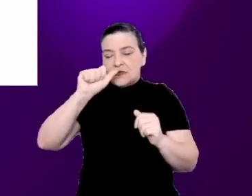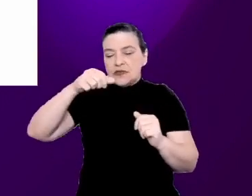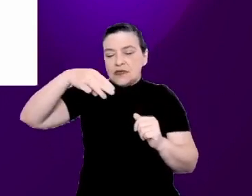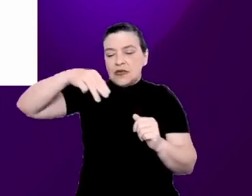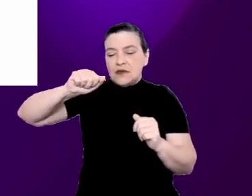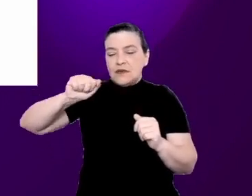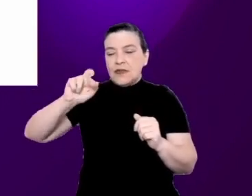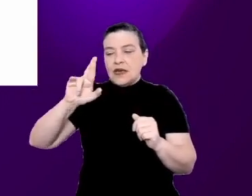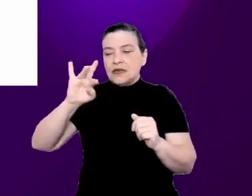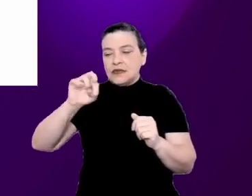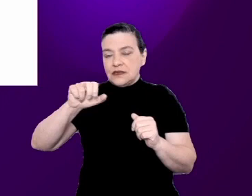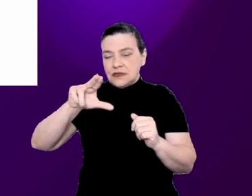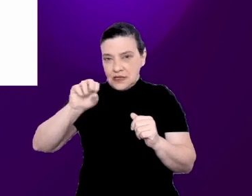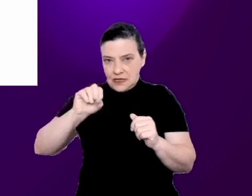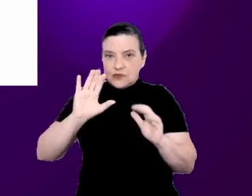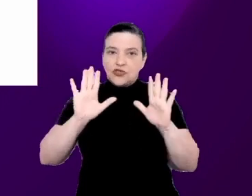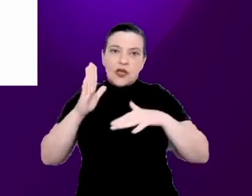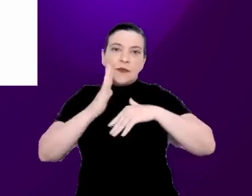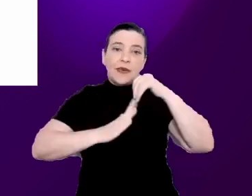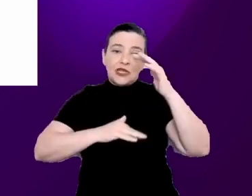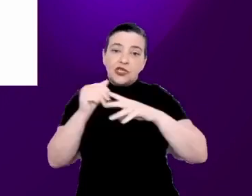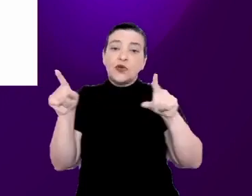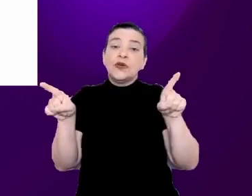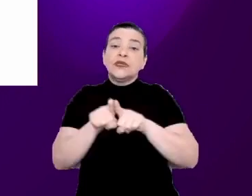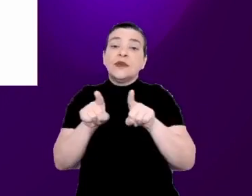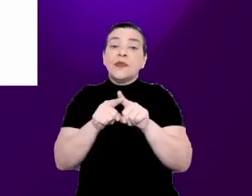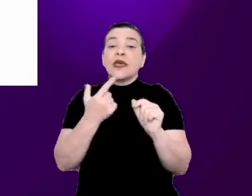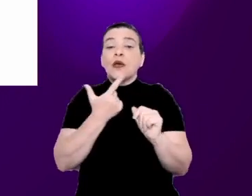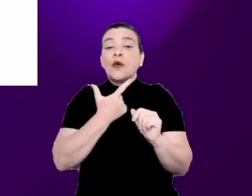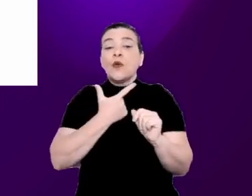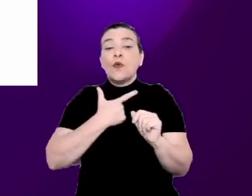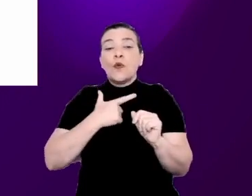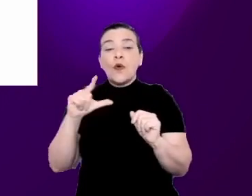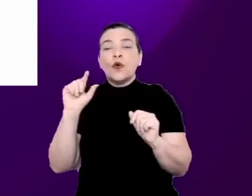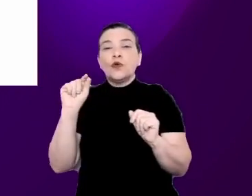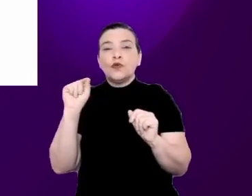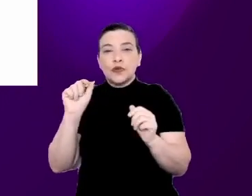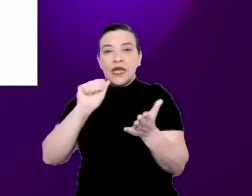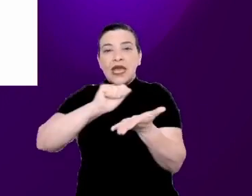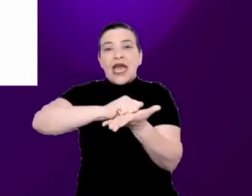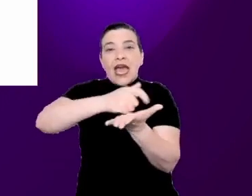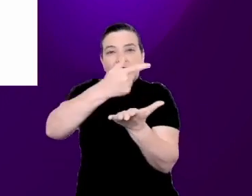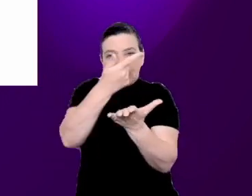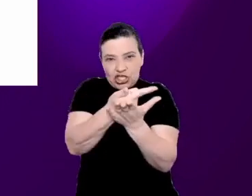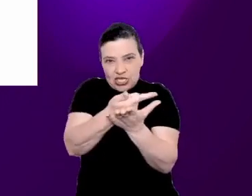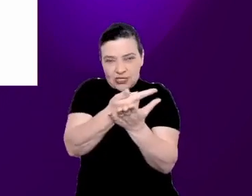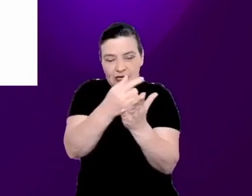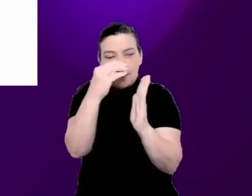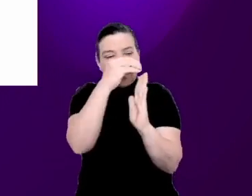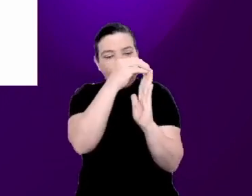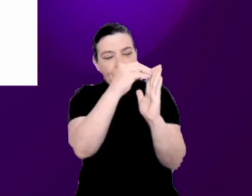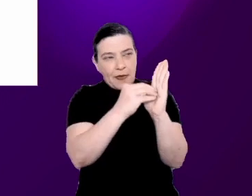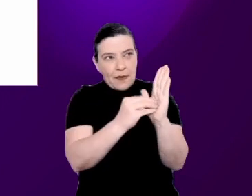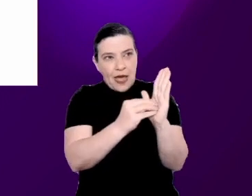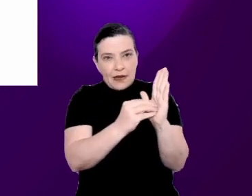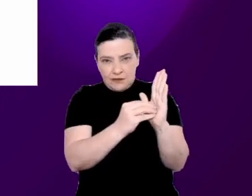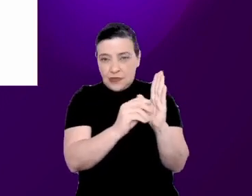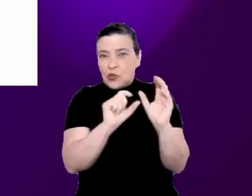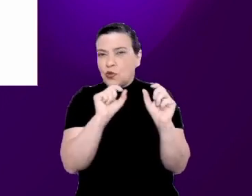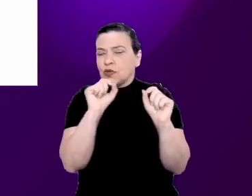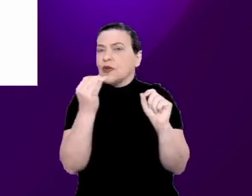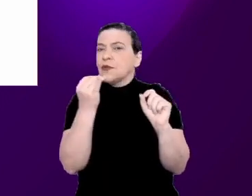E a gente tem o quadro Minha Agenda, que é o quadro que também está estabelecido em todo o Américas para